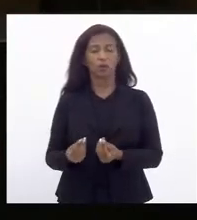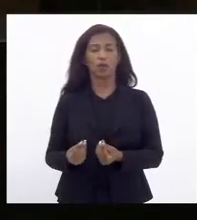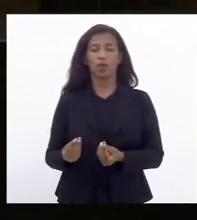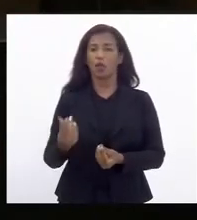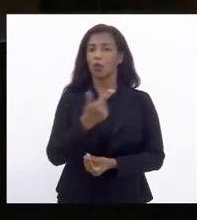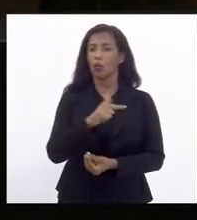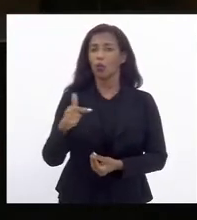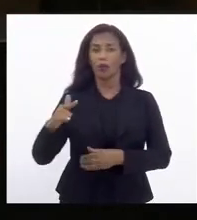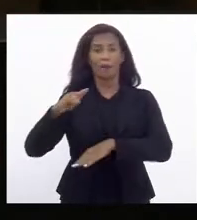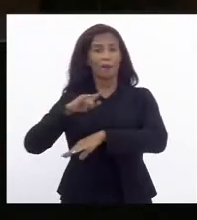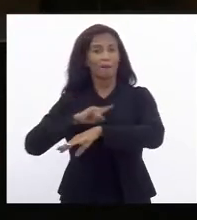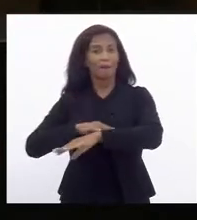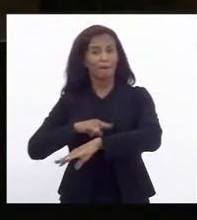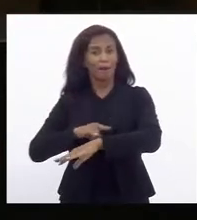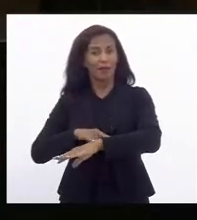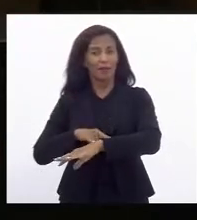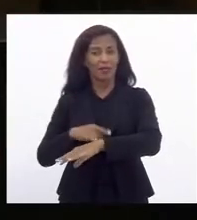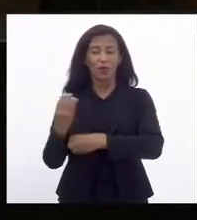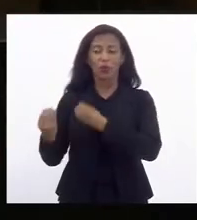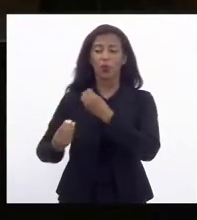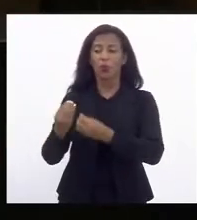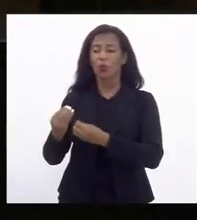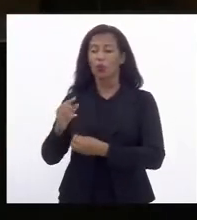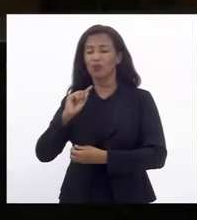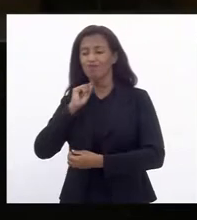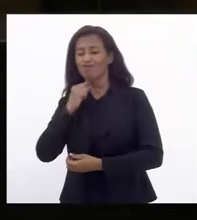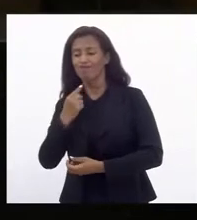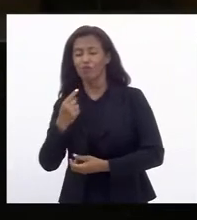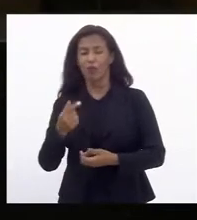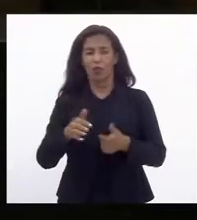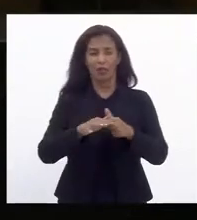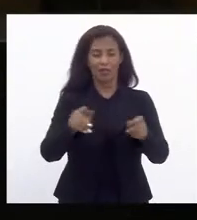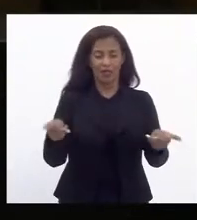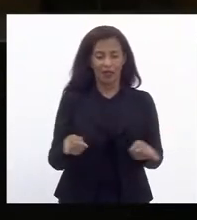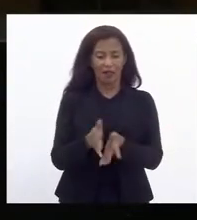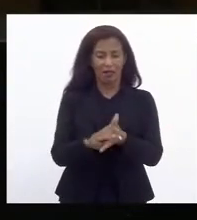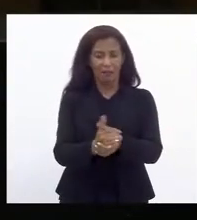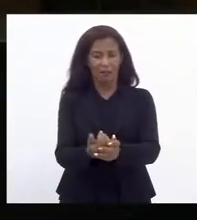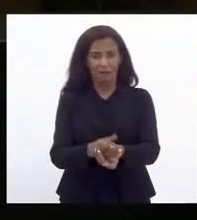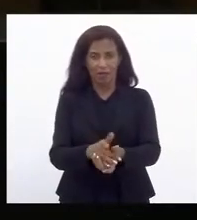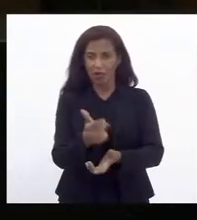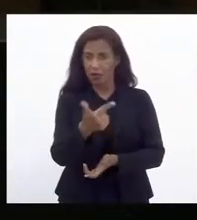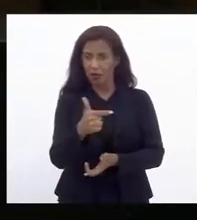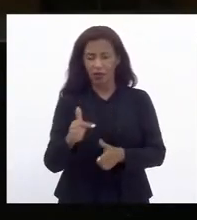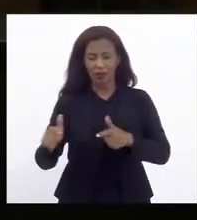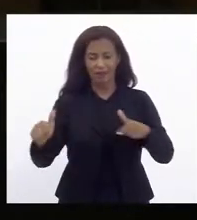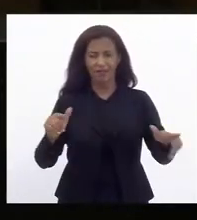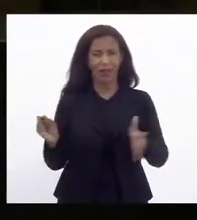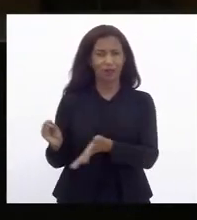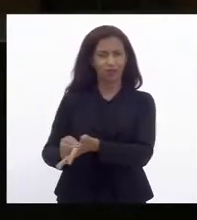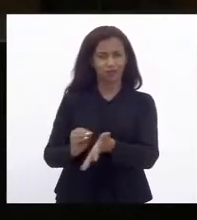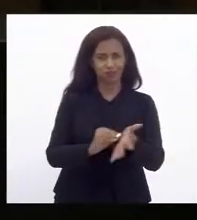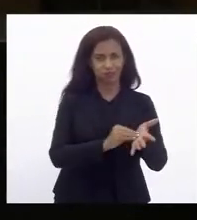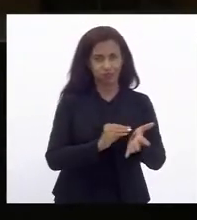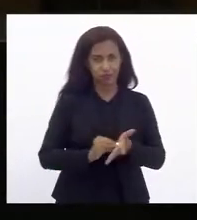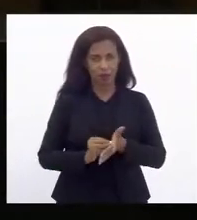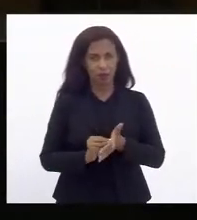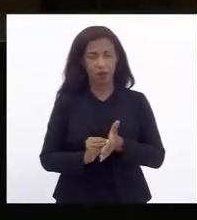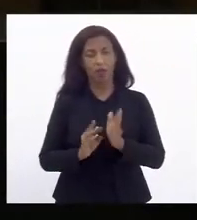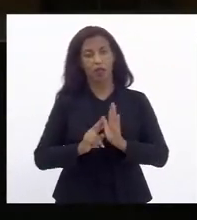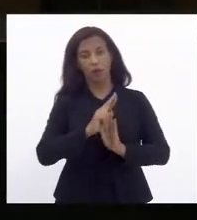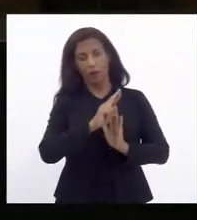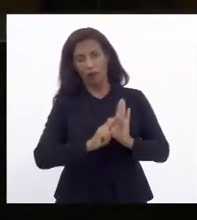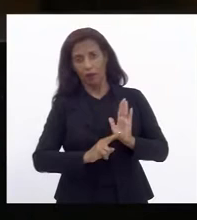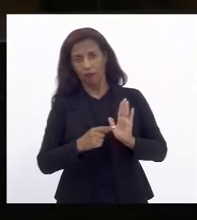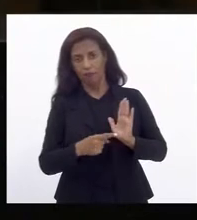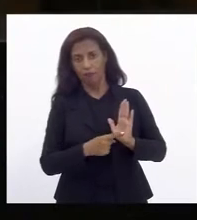sem banheiros com condição de uso, sem pias, sem lavatórios, entre outras questões. E o